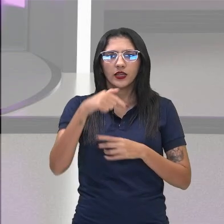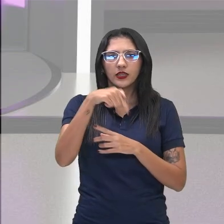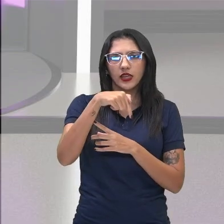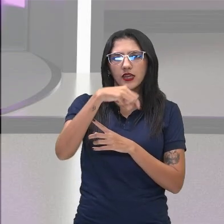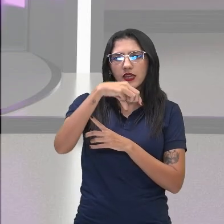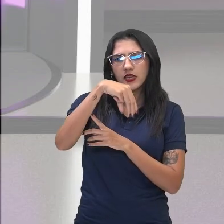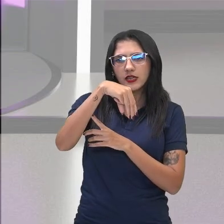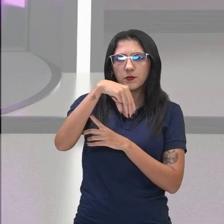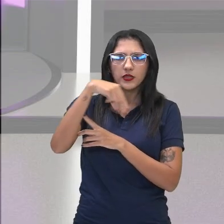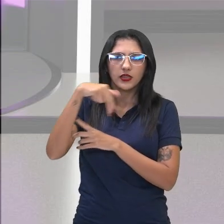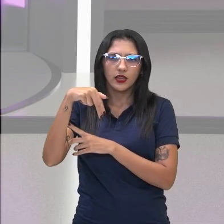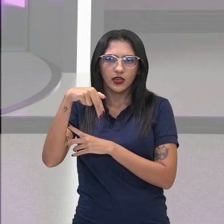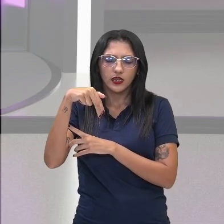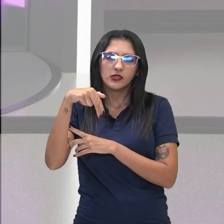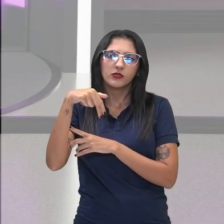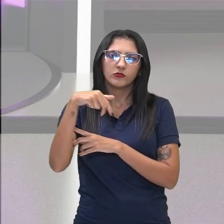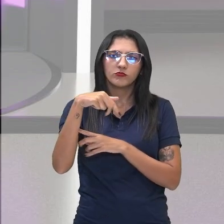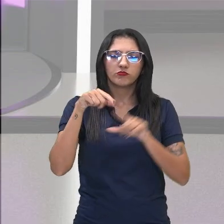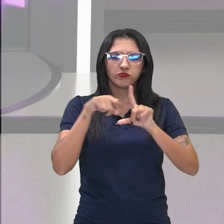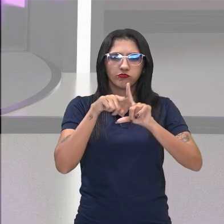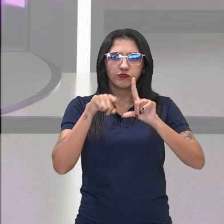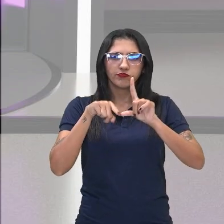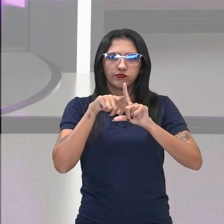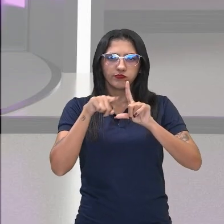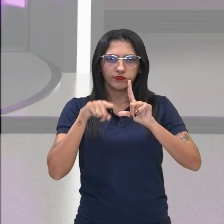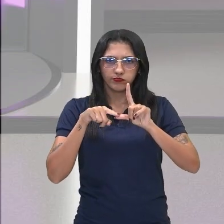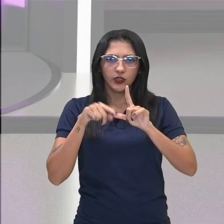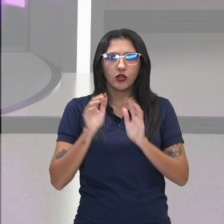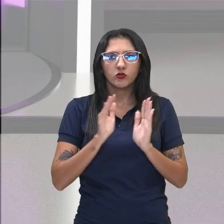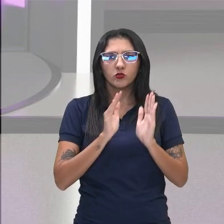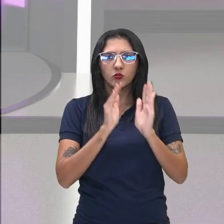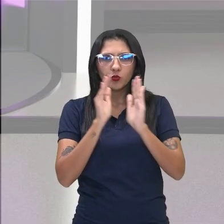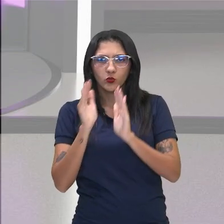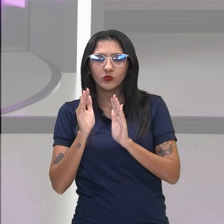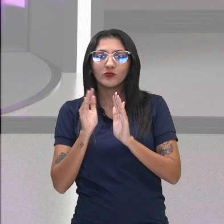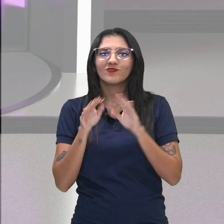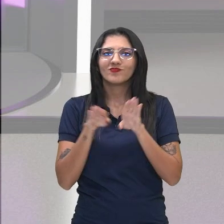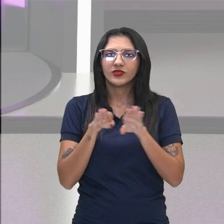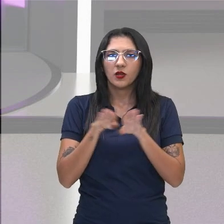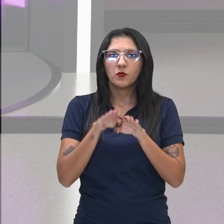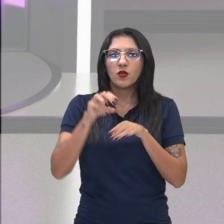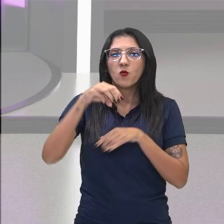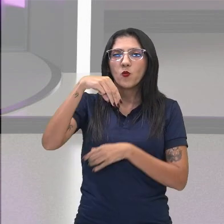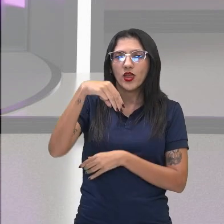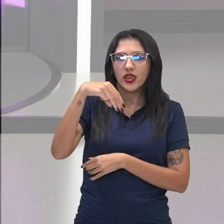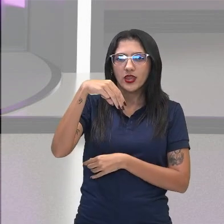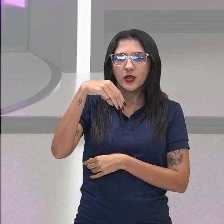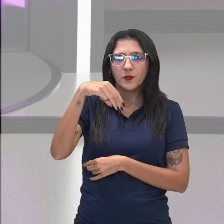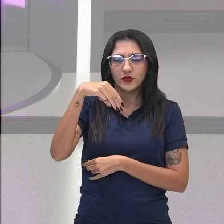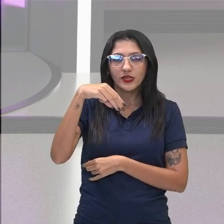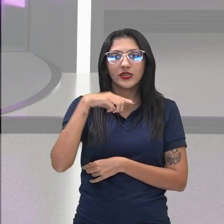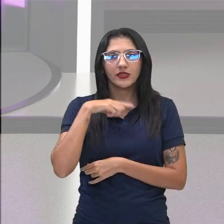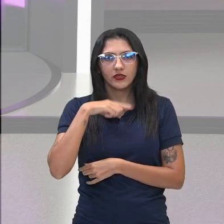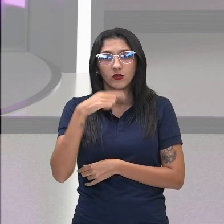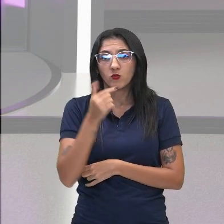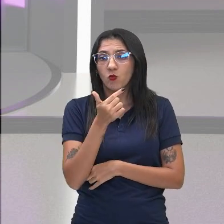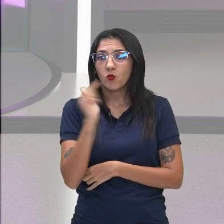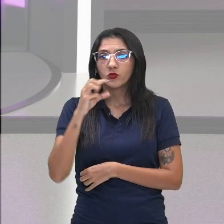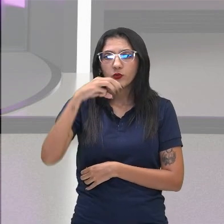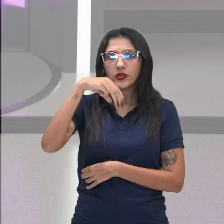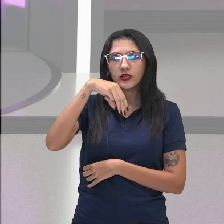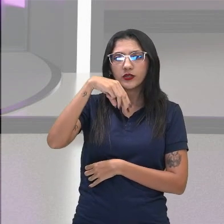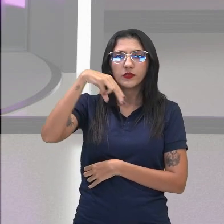né? Seria o ângulo ali no vértice M. Lá no vértice N, eu também teria um outro ângulo. Tem um outro ângulo.